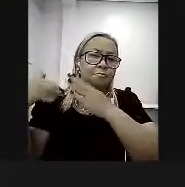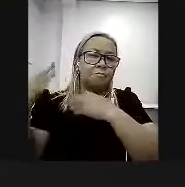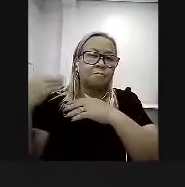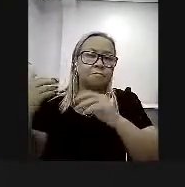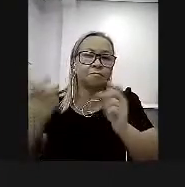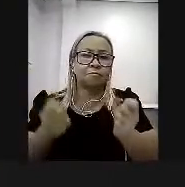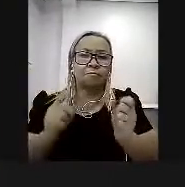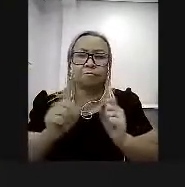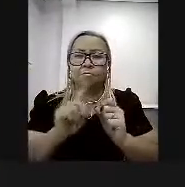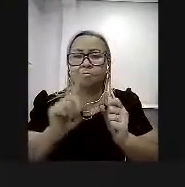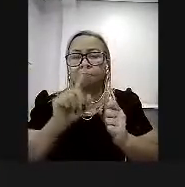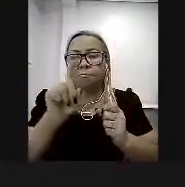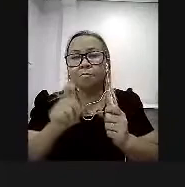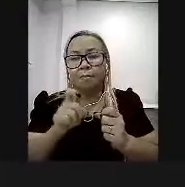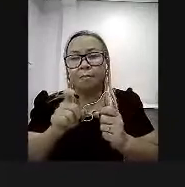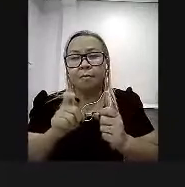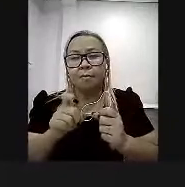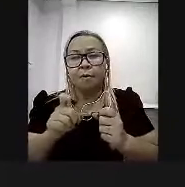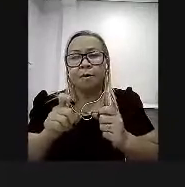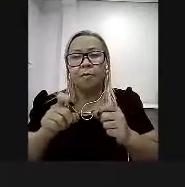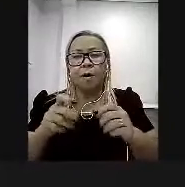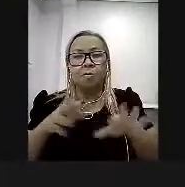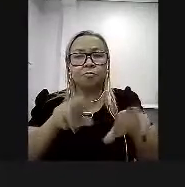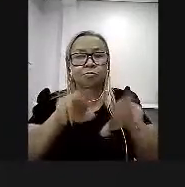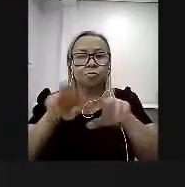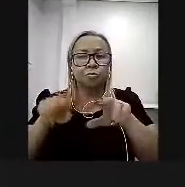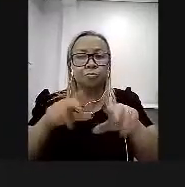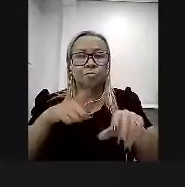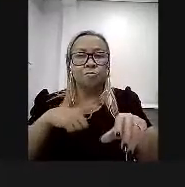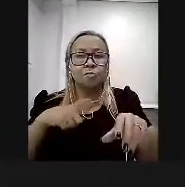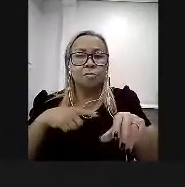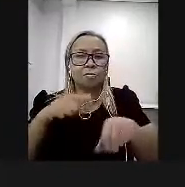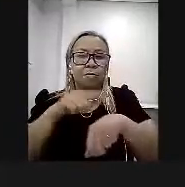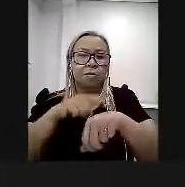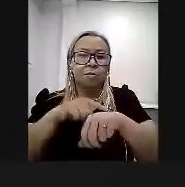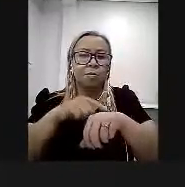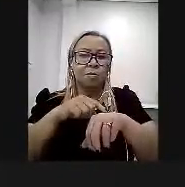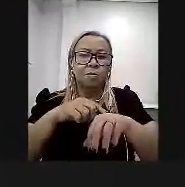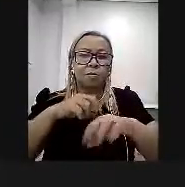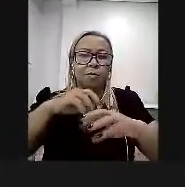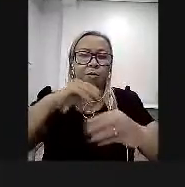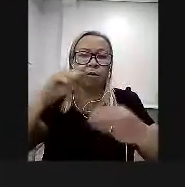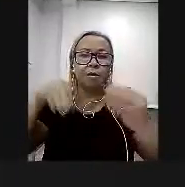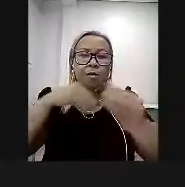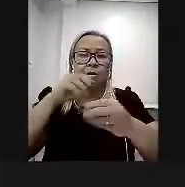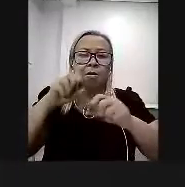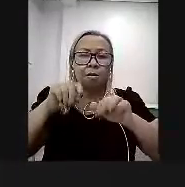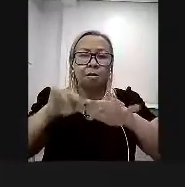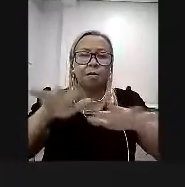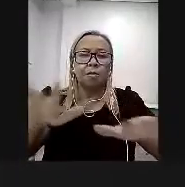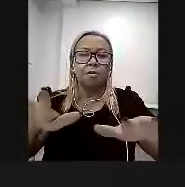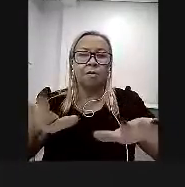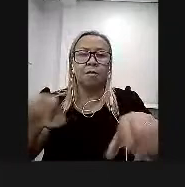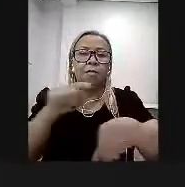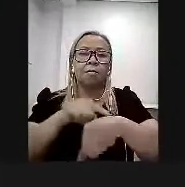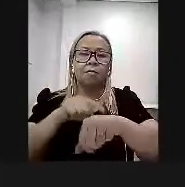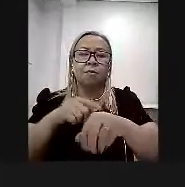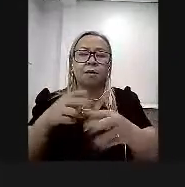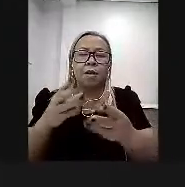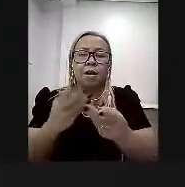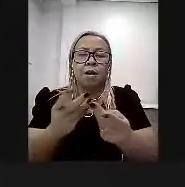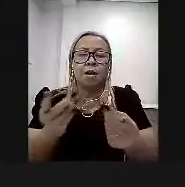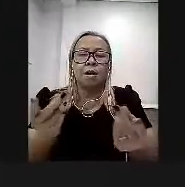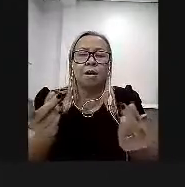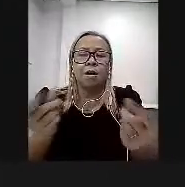Ela não é homogênea. Existem momentos que ela é muito espessa e tem momentos que ela é muito fina,